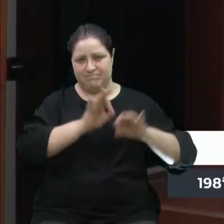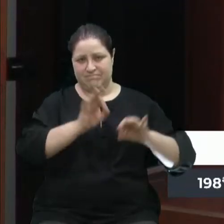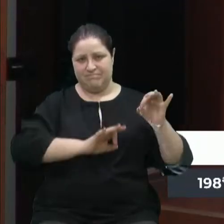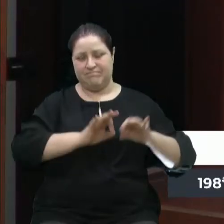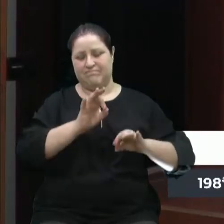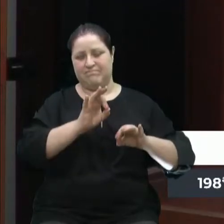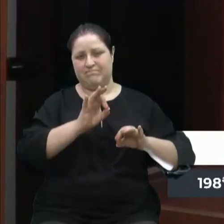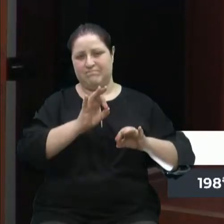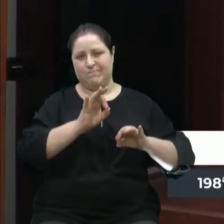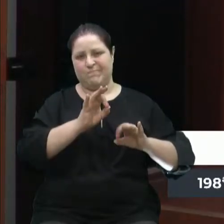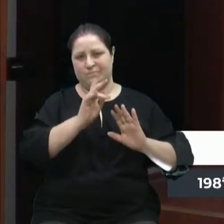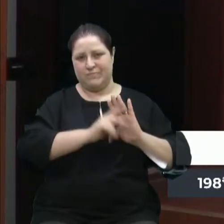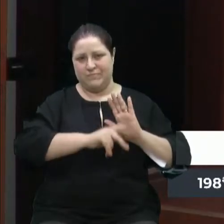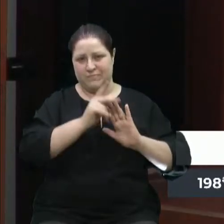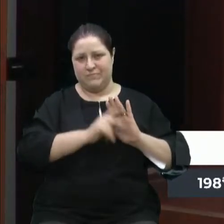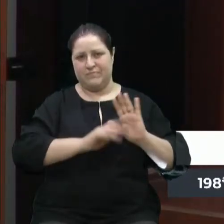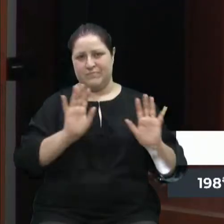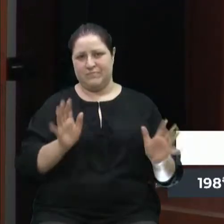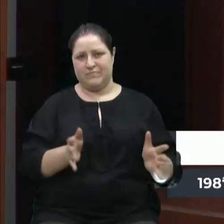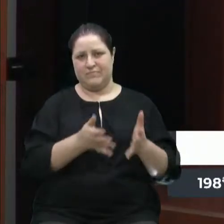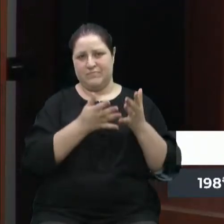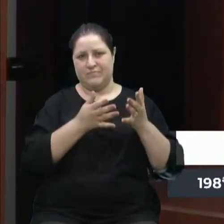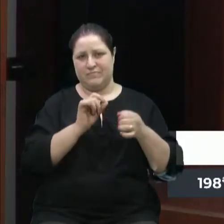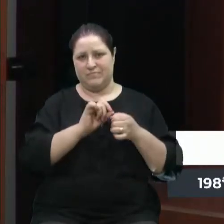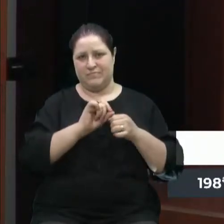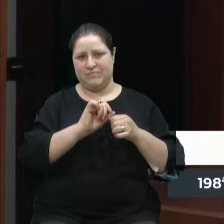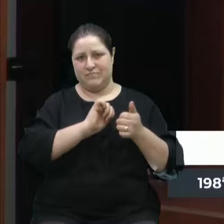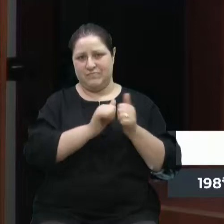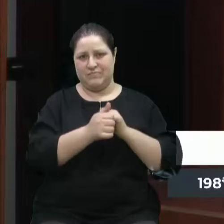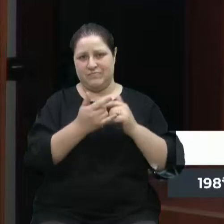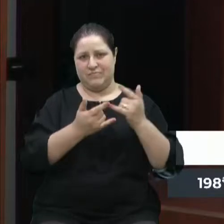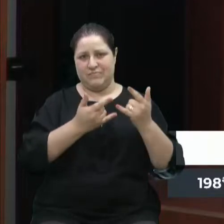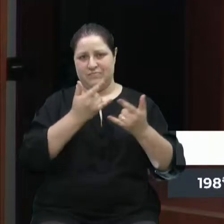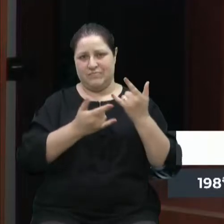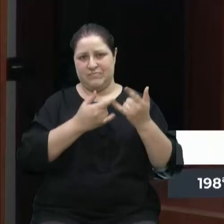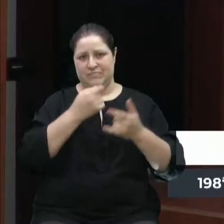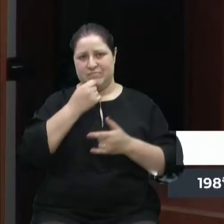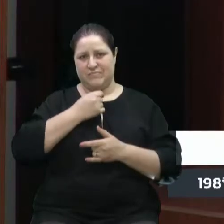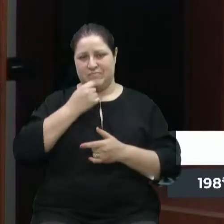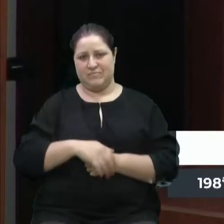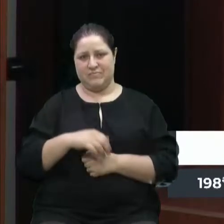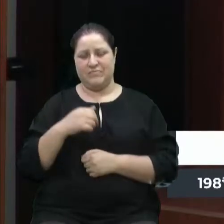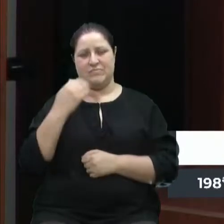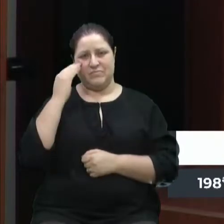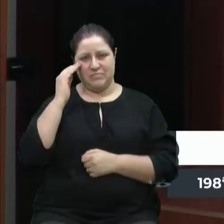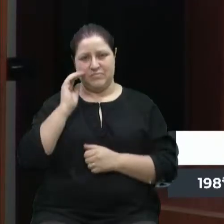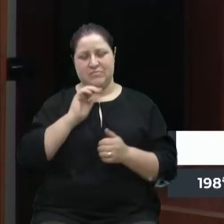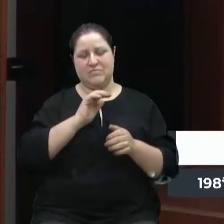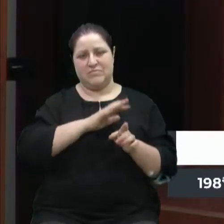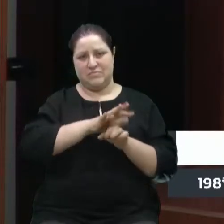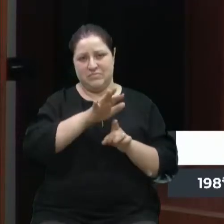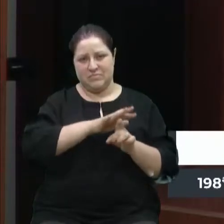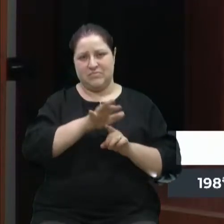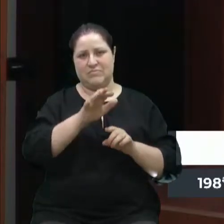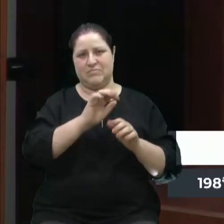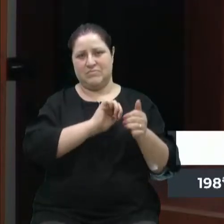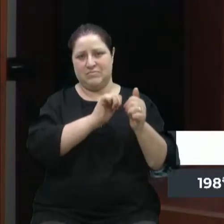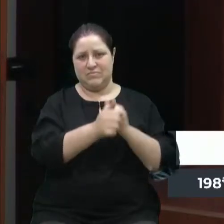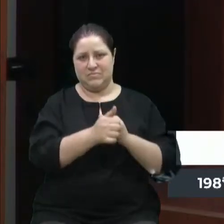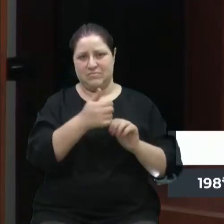projetos que fomentem e estimulem o desenvolvimento de atividades esportivas e de lazer no município. Entendendo a demanda do esporte, o papel fundamental que